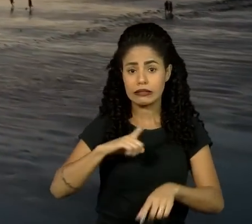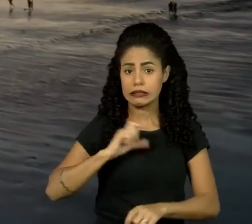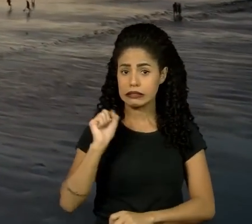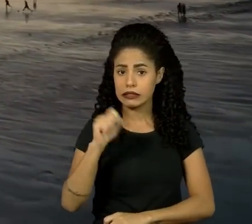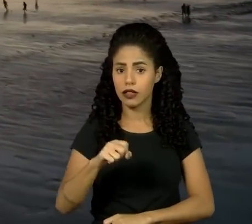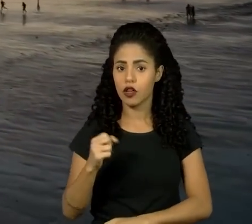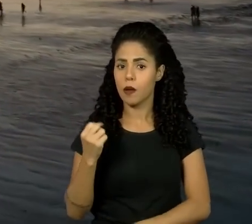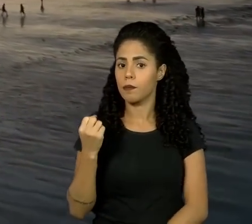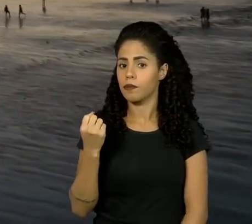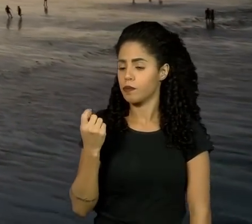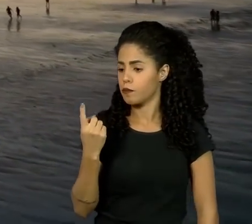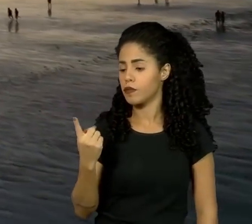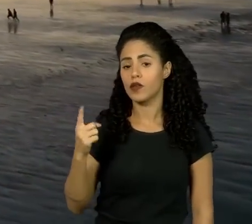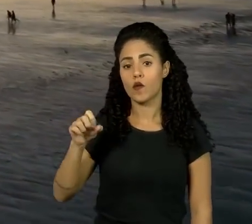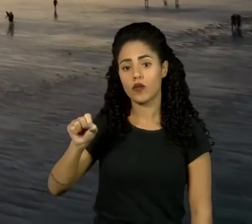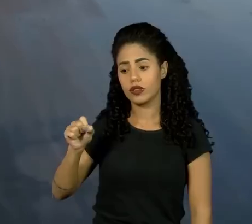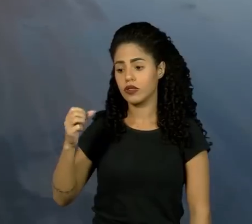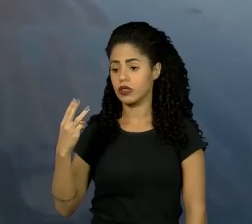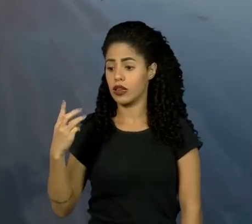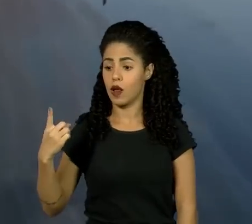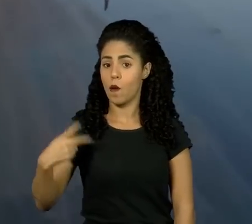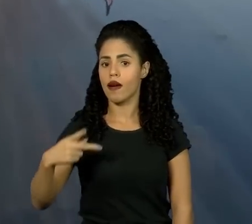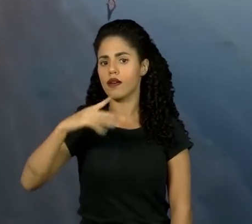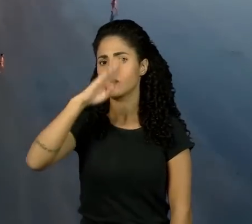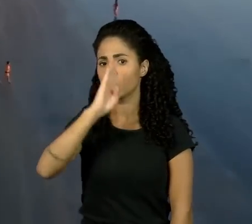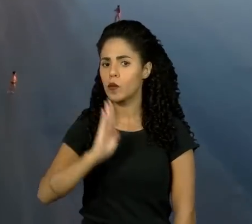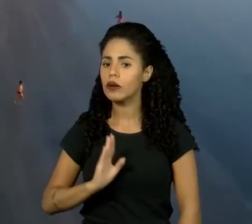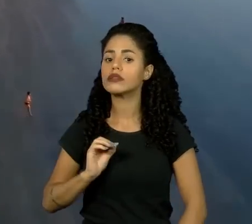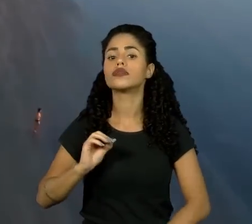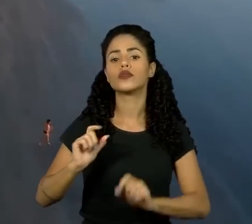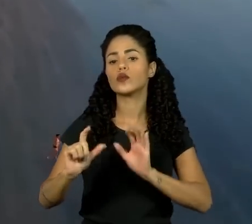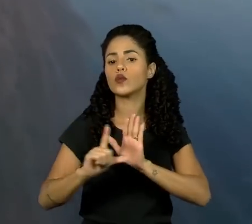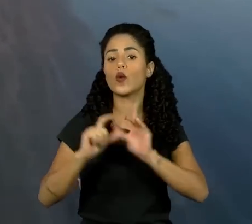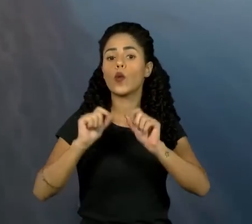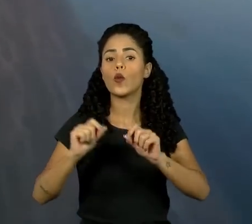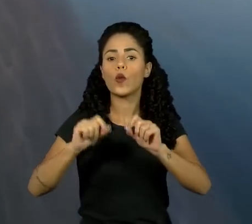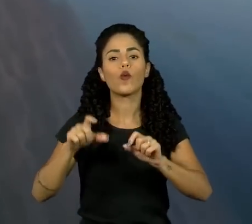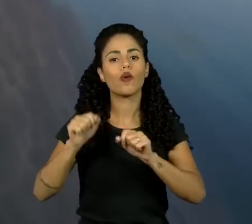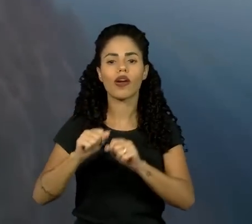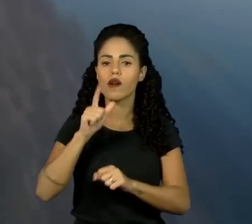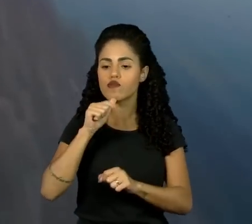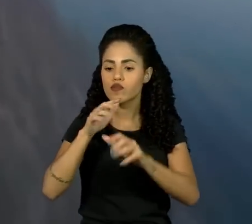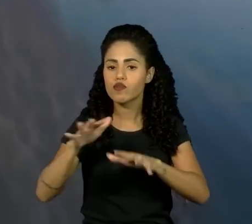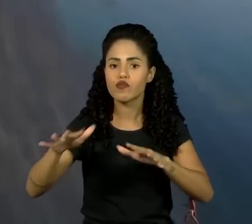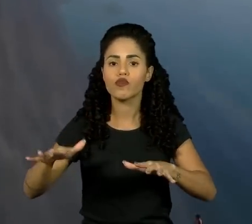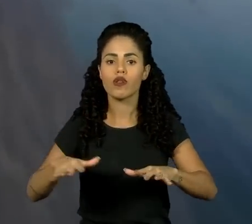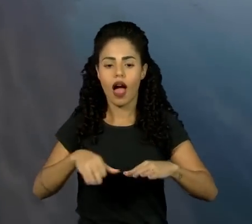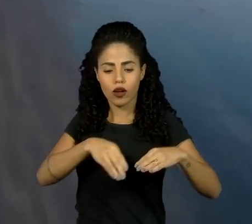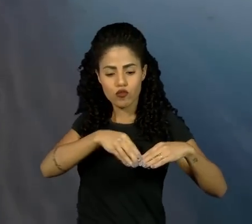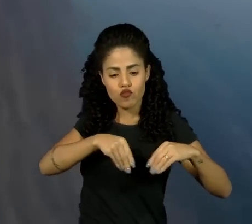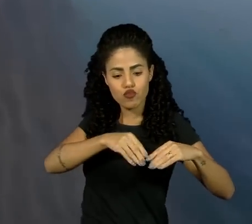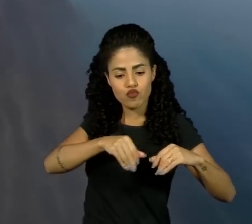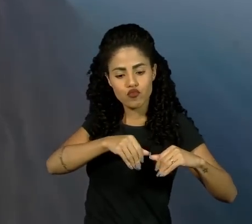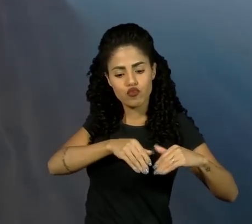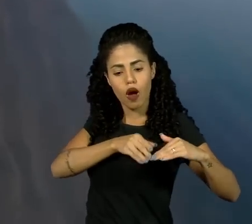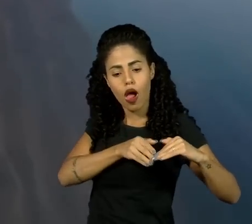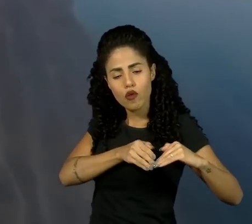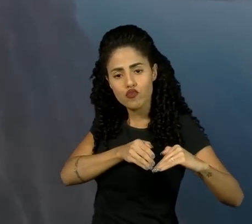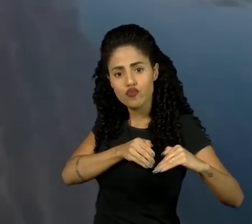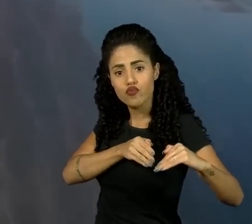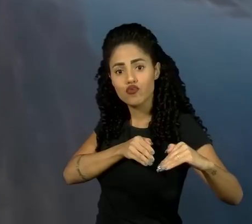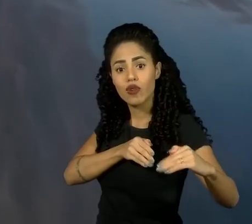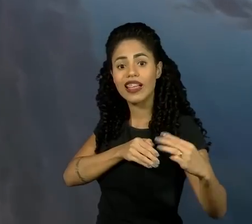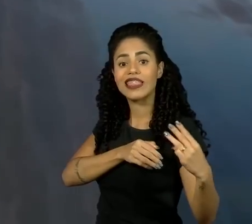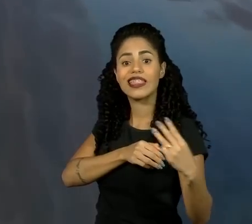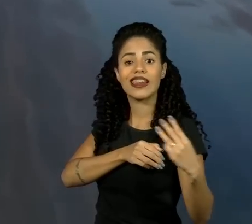Desde 1831, no Brasil, está estabelecido que a faixa de terra de 33 metros, contados a partir